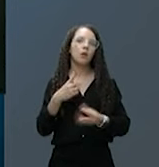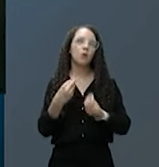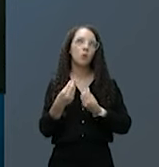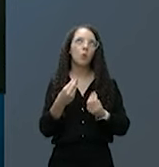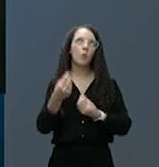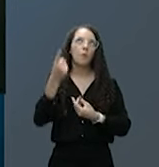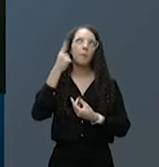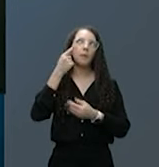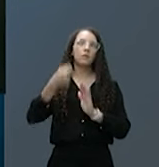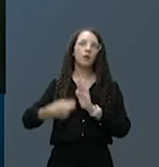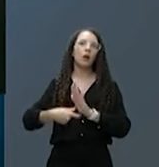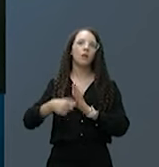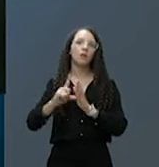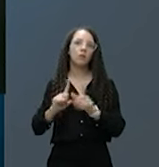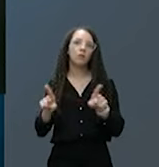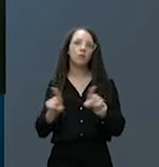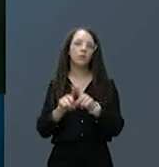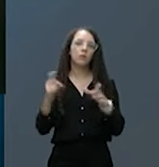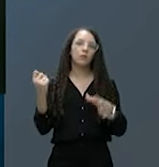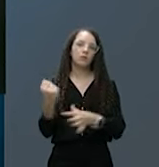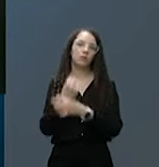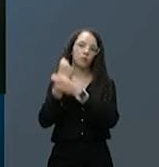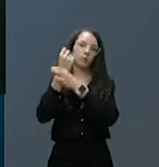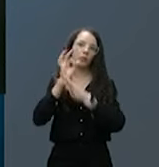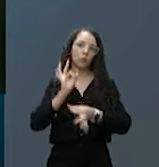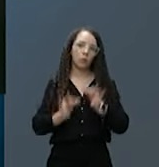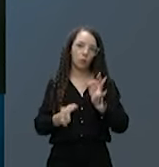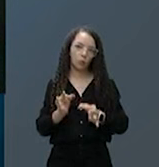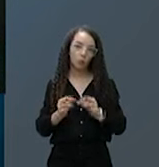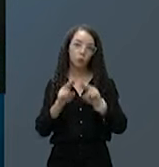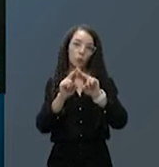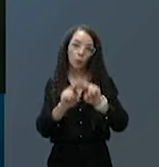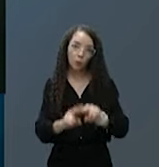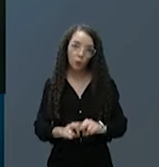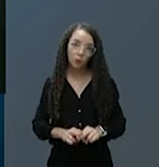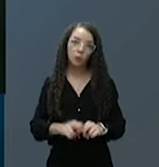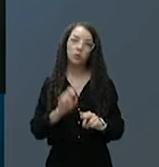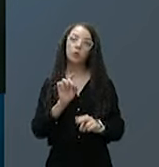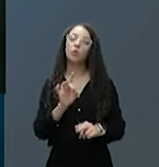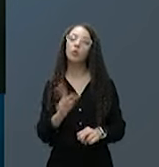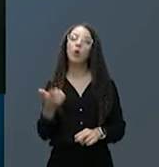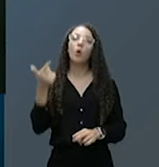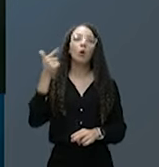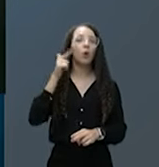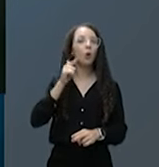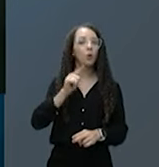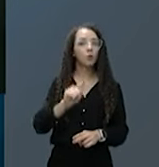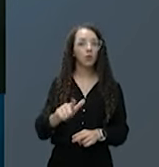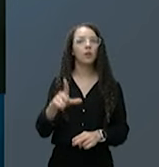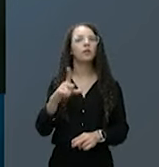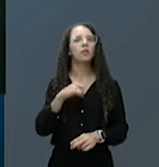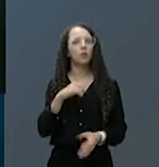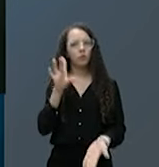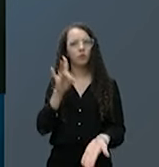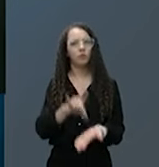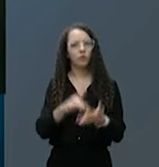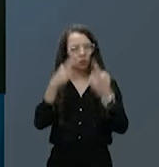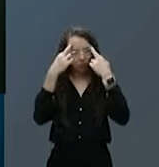segurança jurídica. Contudo, isso só é alcançado com o efetivo respeito às